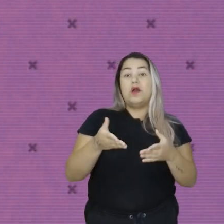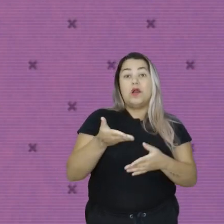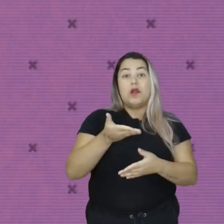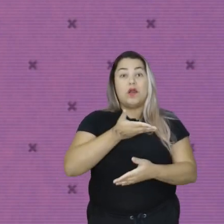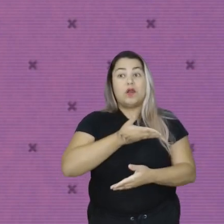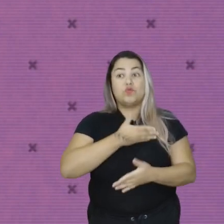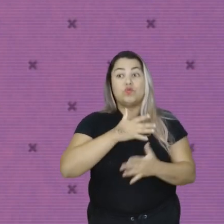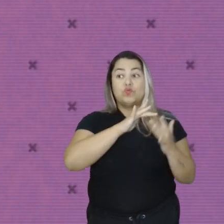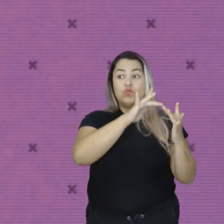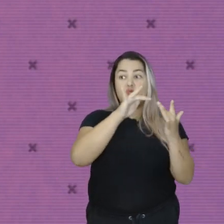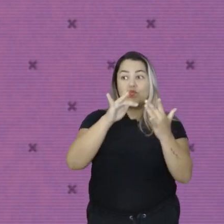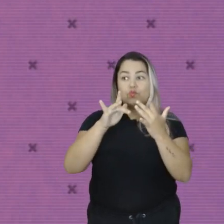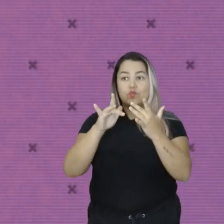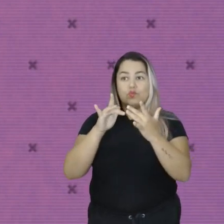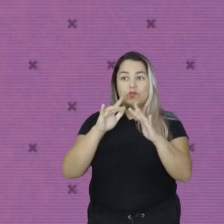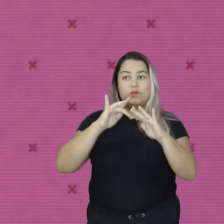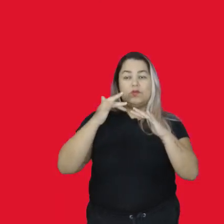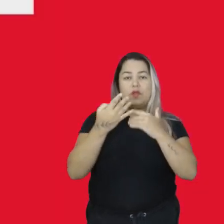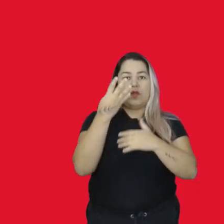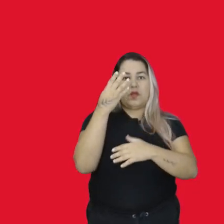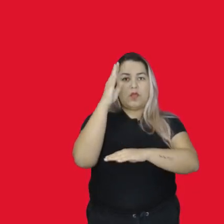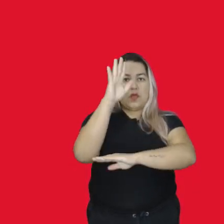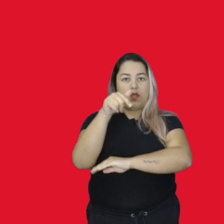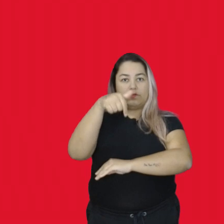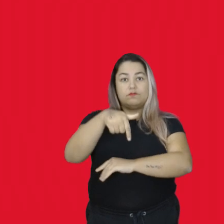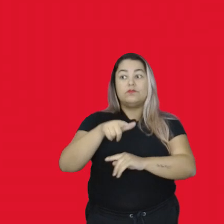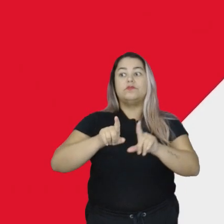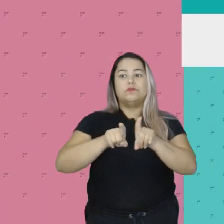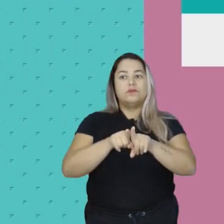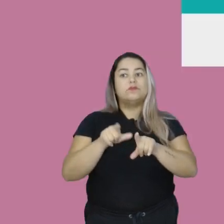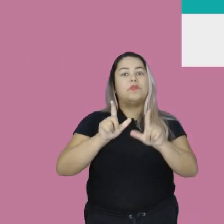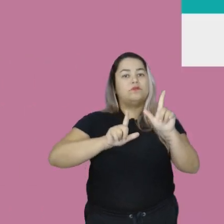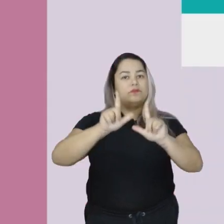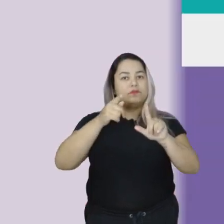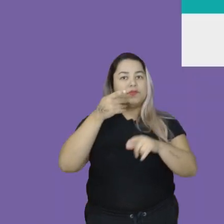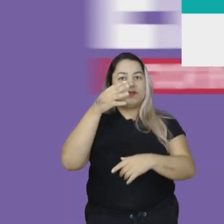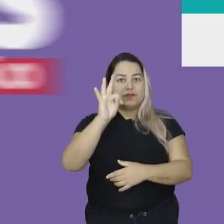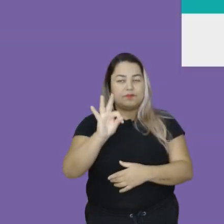a sexta-feira, sempre às 4 horas da tarde, aqui na TV PT.